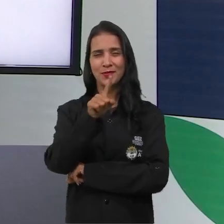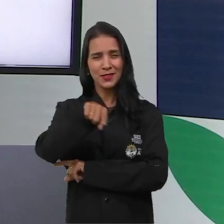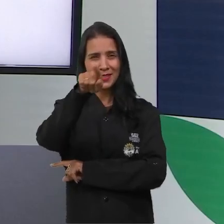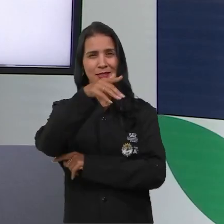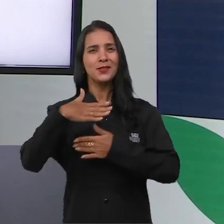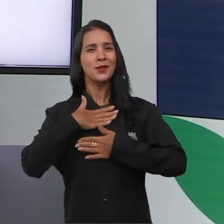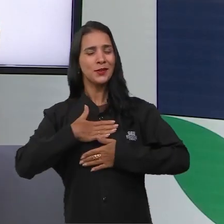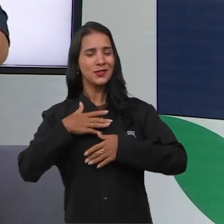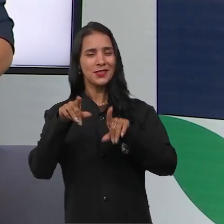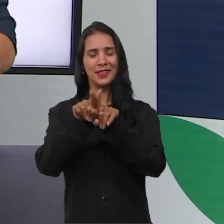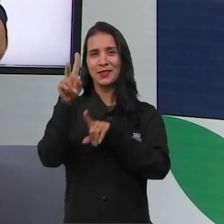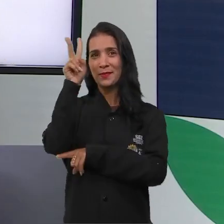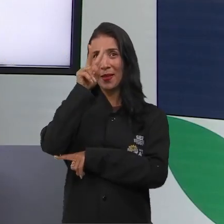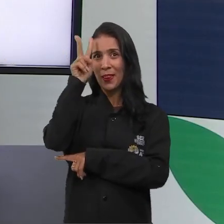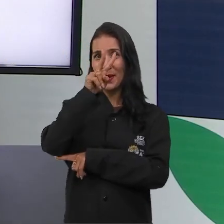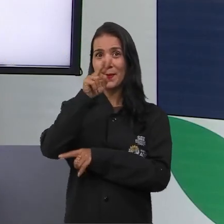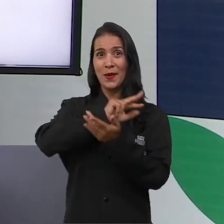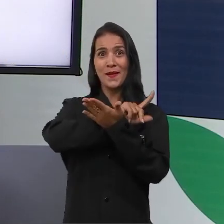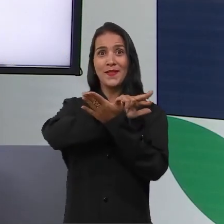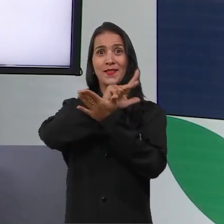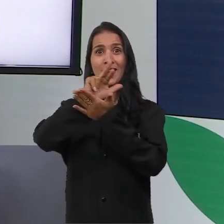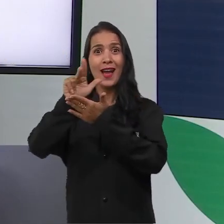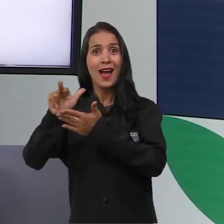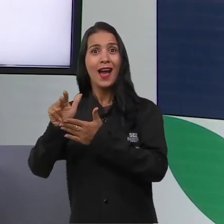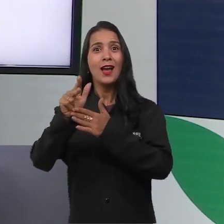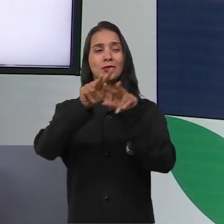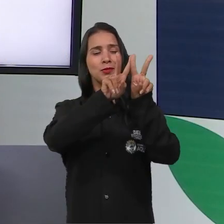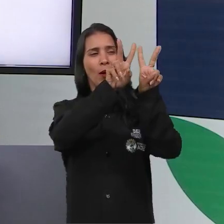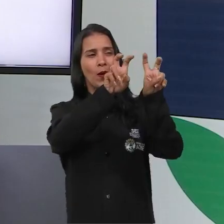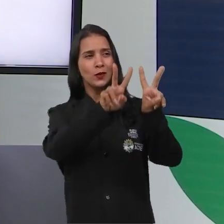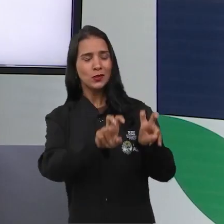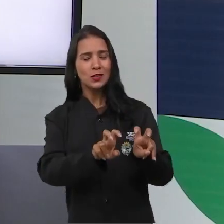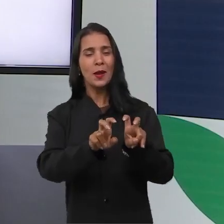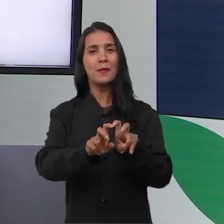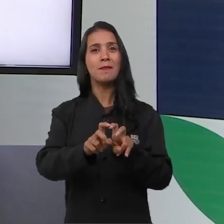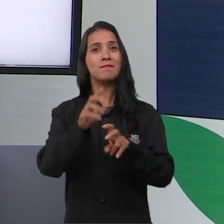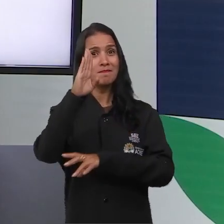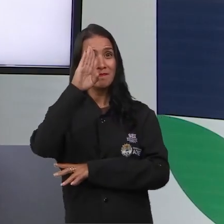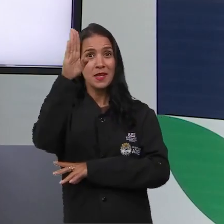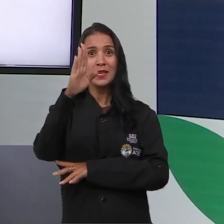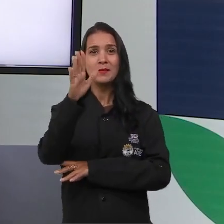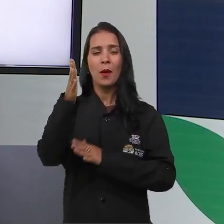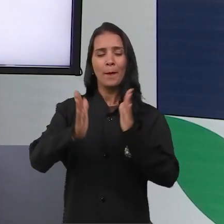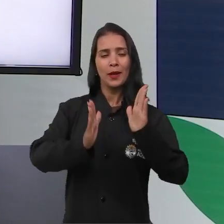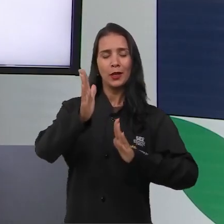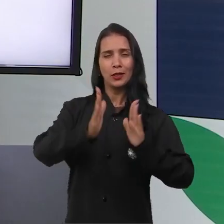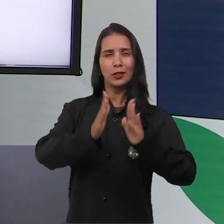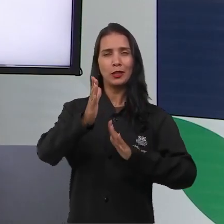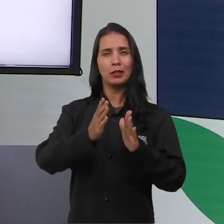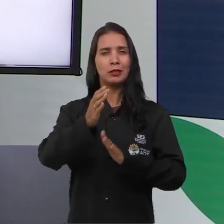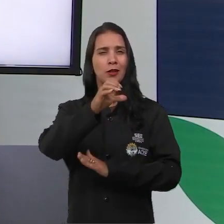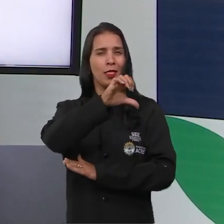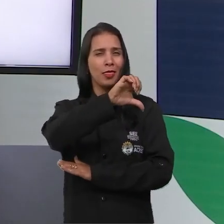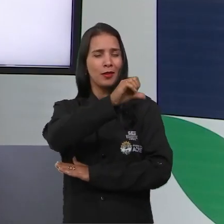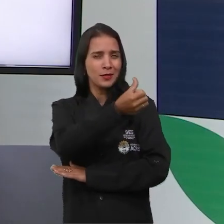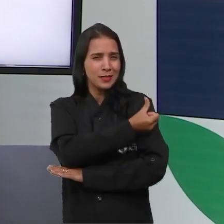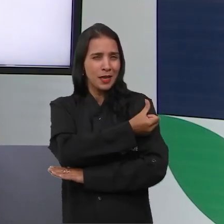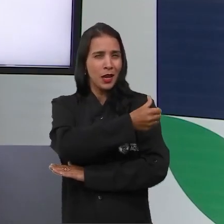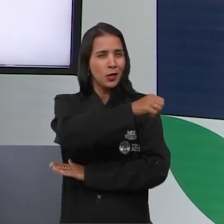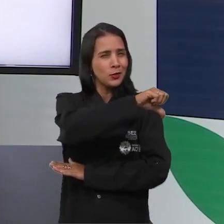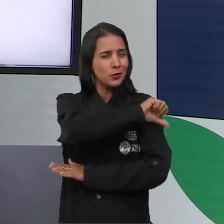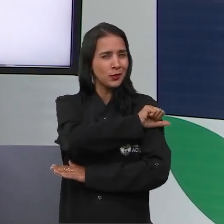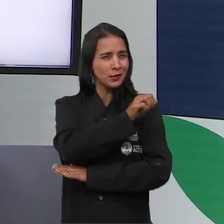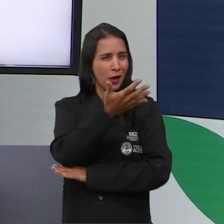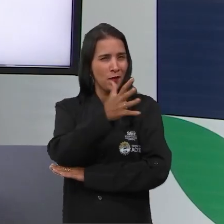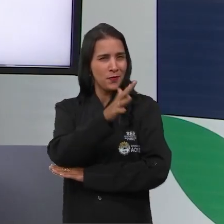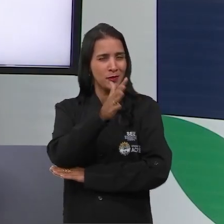vai relembrar vários conteúdos aí, inclusive lá do ensino fundamental, quando você viu isso aí no 7º ano, no 8º ano.